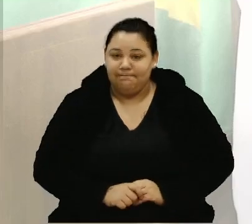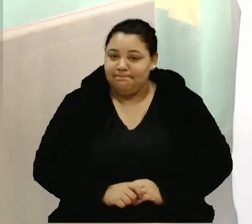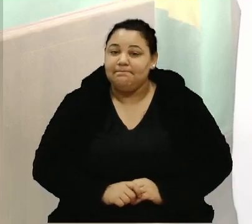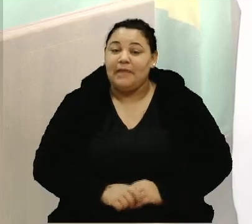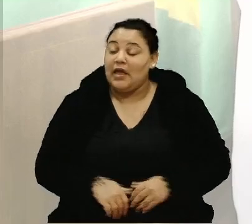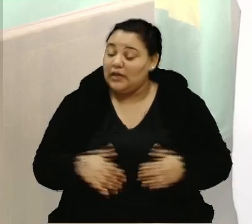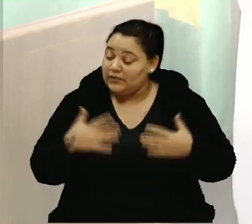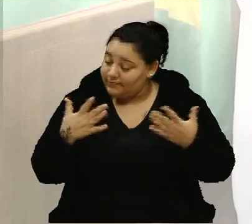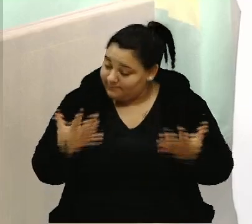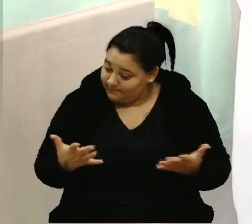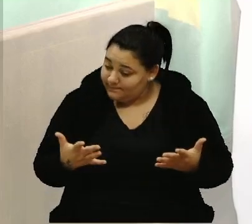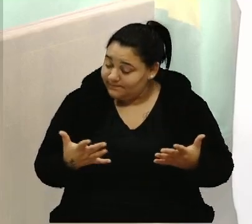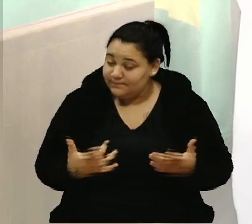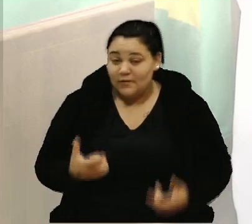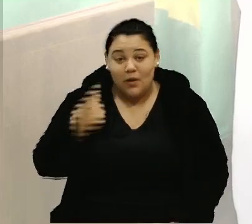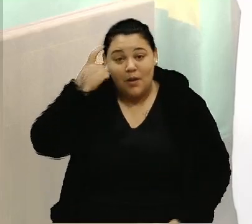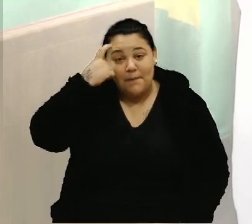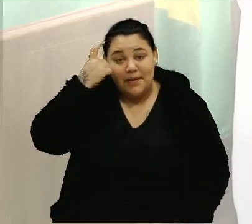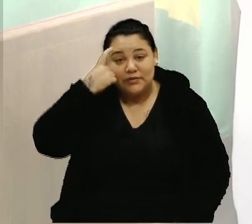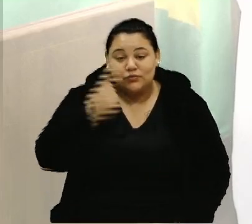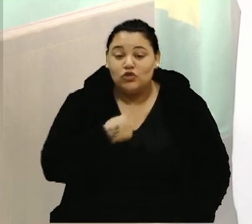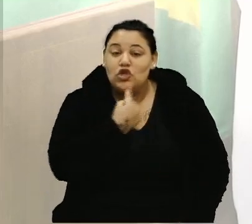eu penso que nós